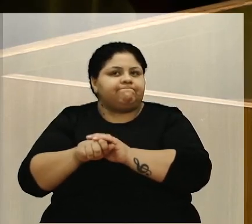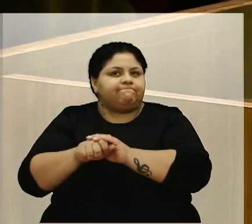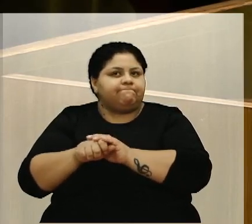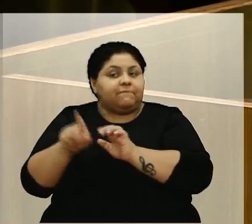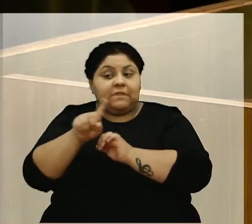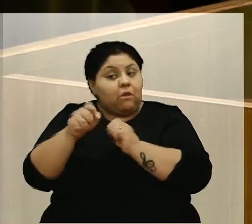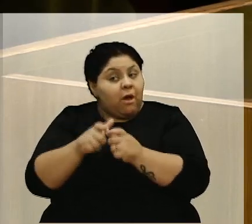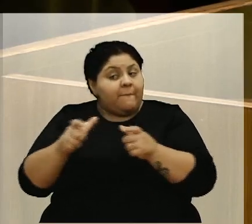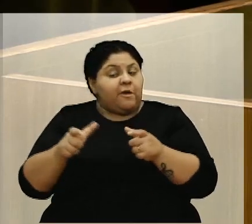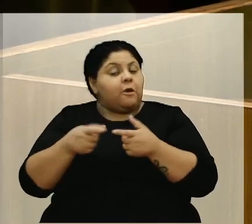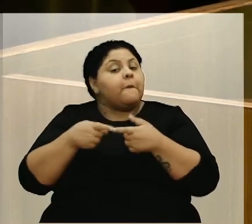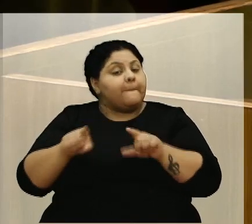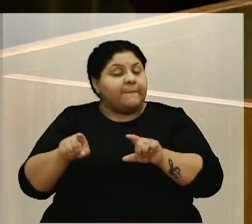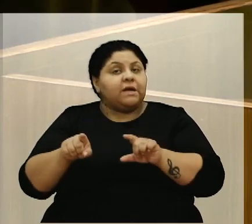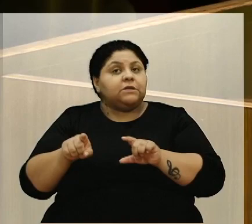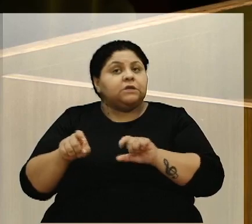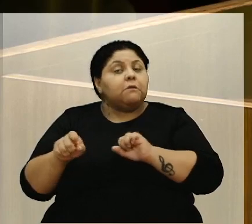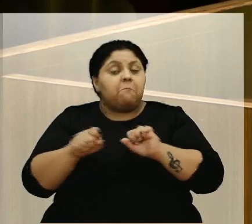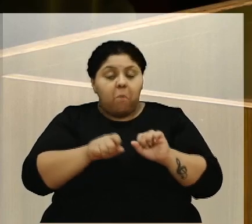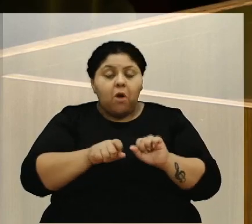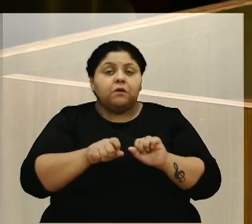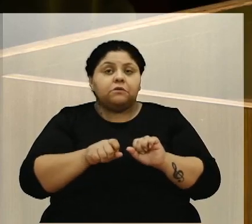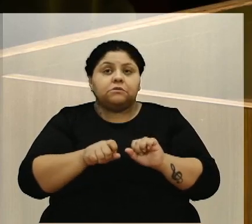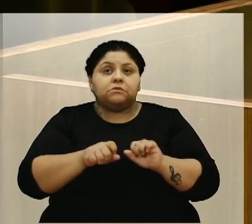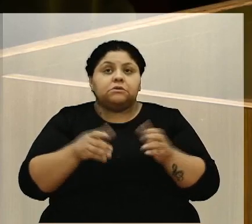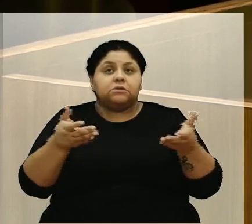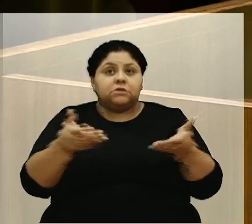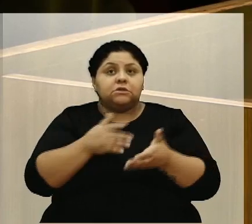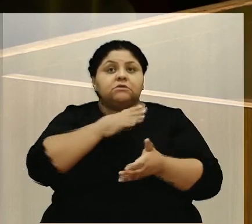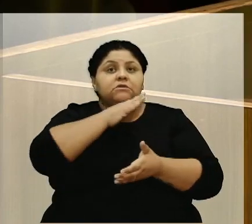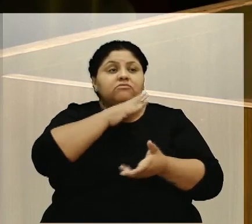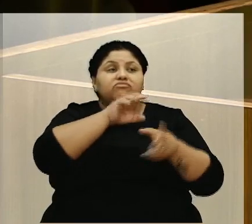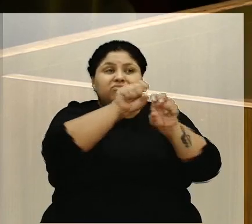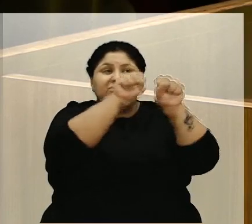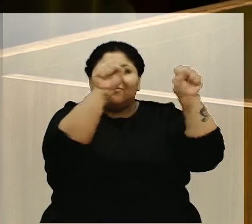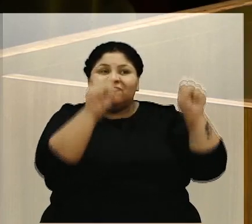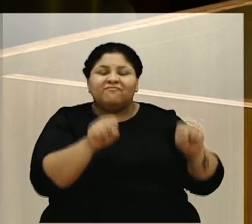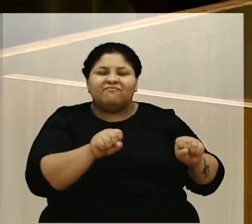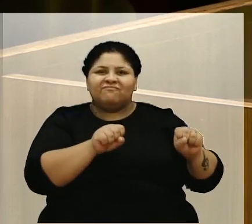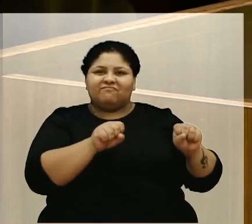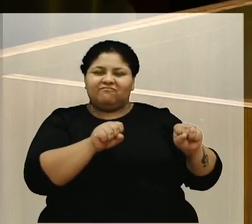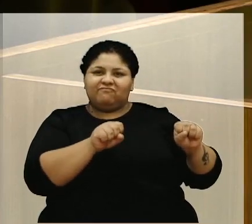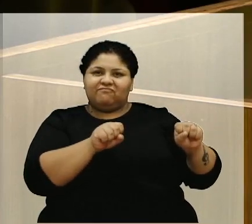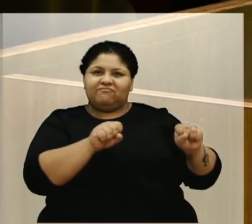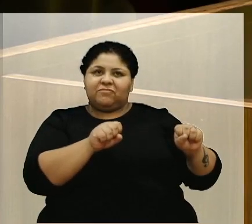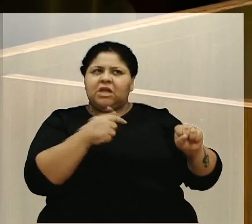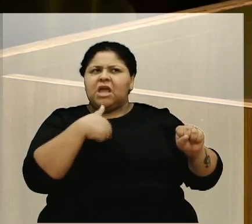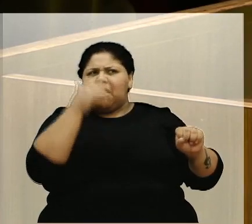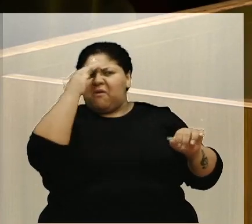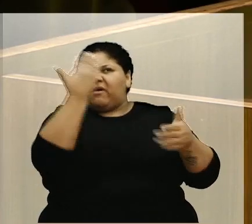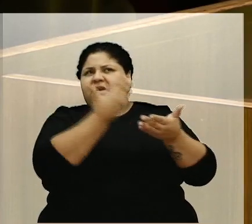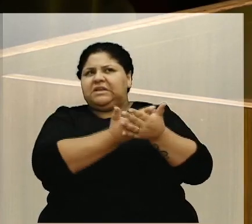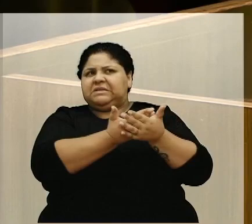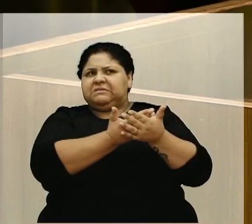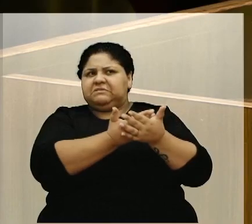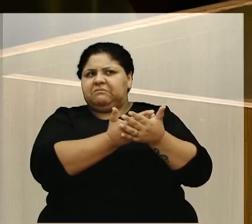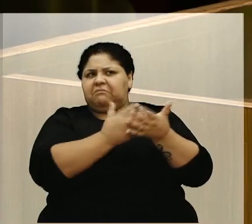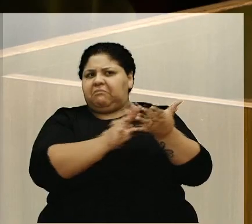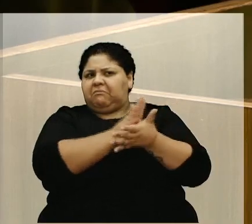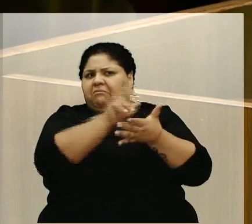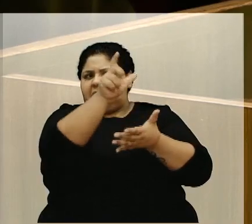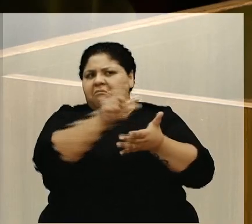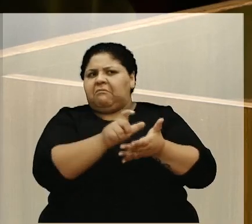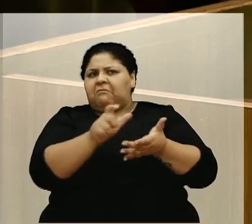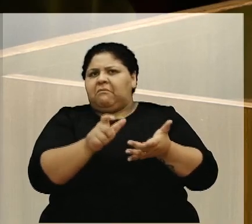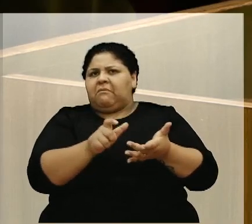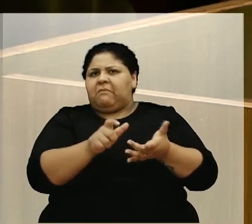maioria, mas que qualquer coisa já é ruim para o sistema. A gente eu acredito que ninguém quer que pessoas